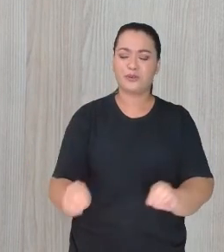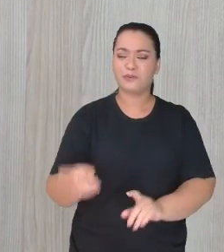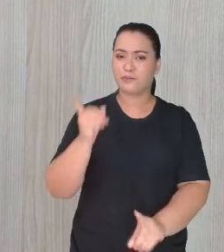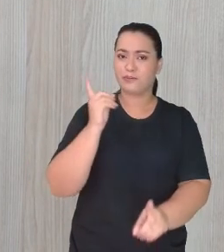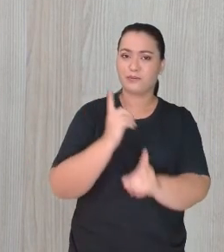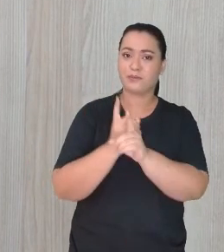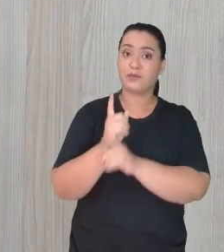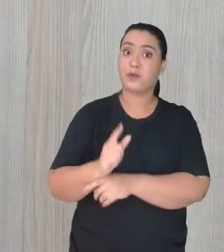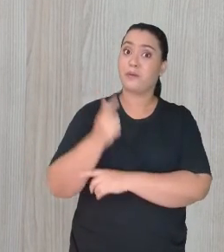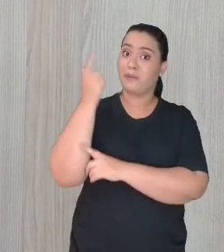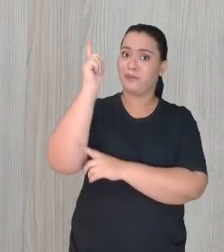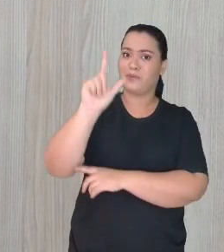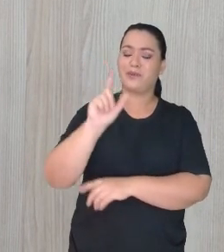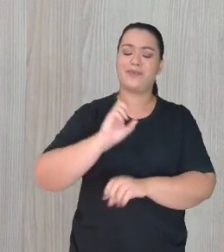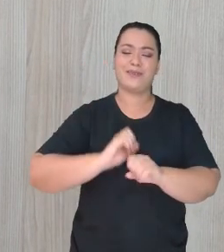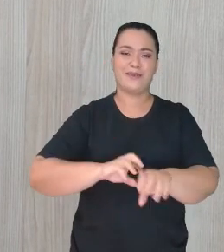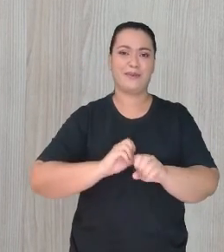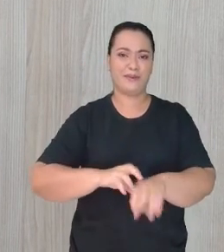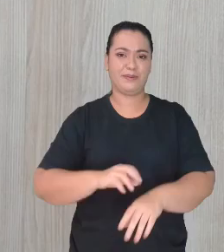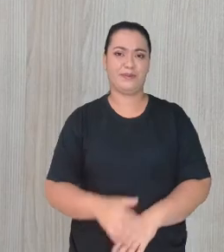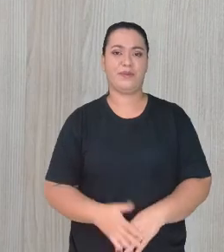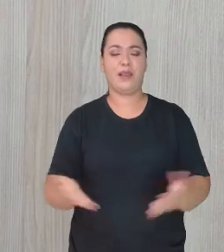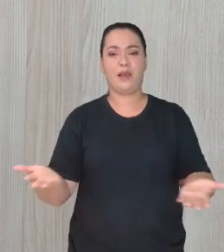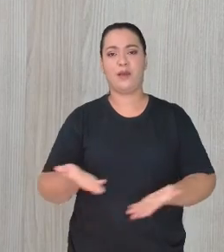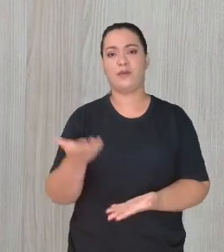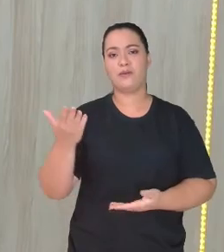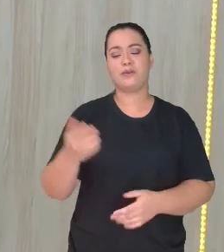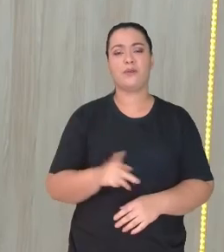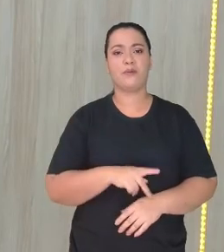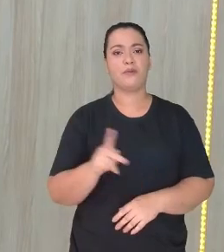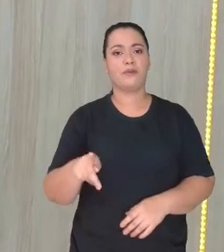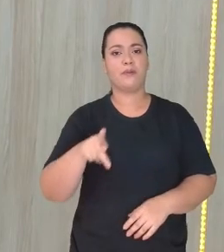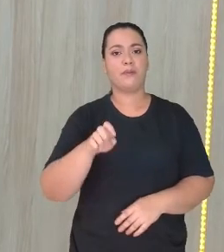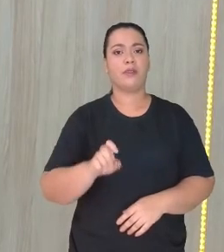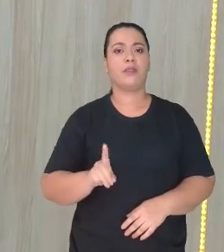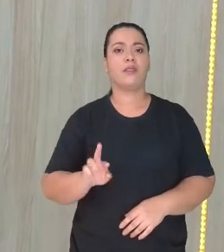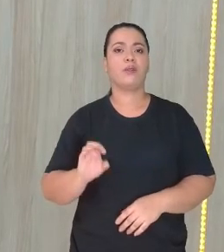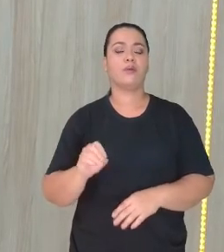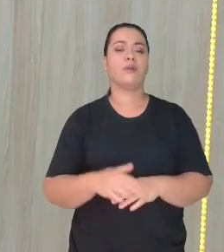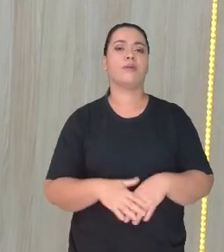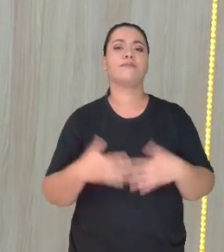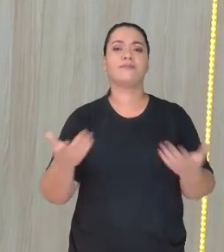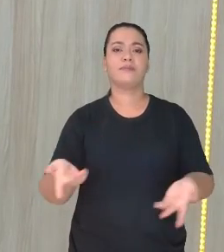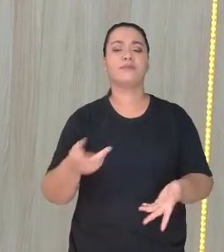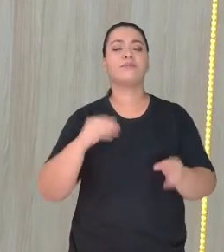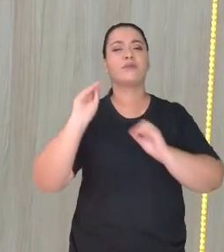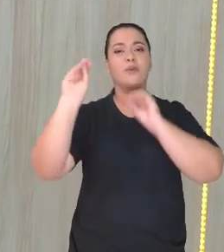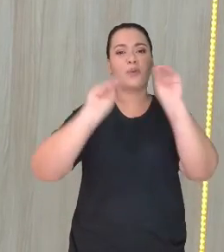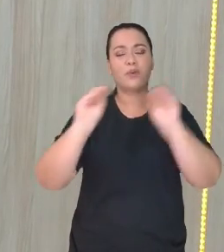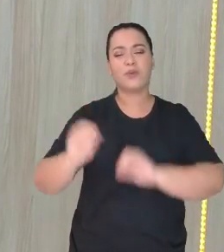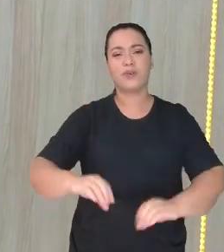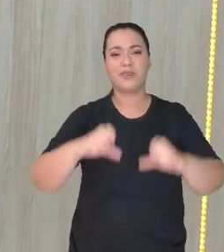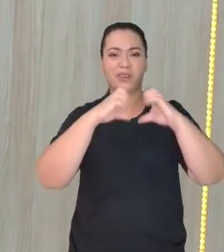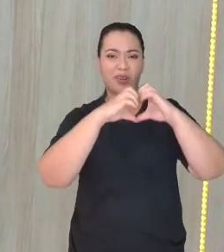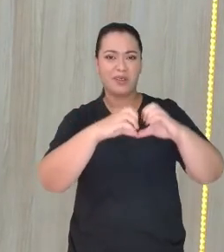até as cenas do próximo capítulo. É contigo, Pedro. É isso aí, pessoal. Um cheiro